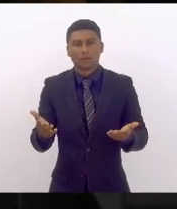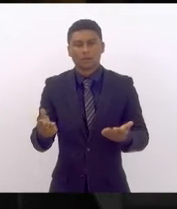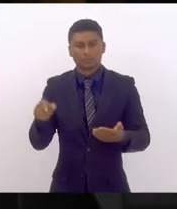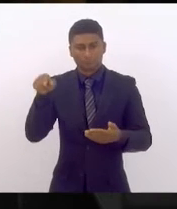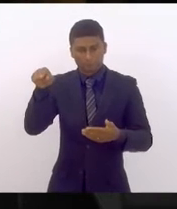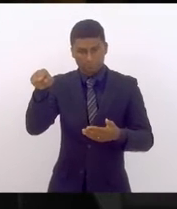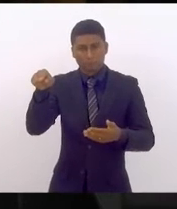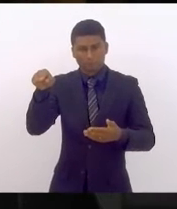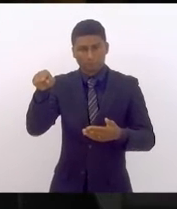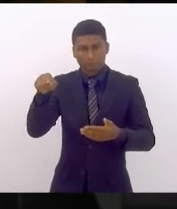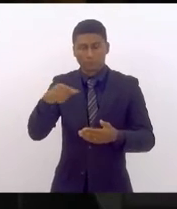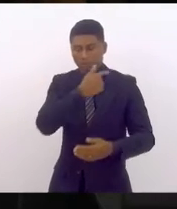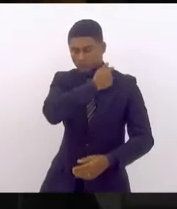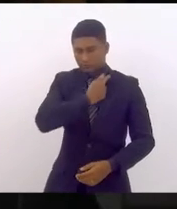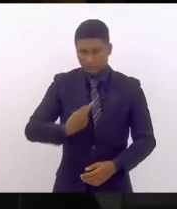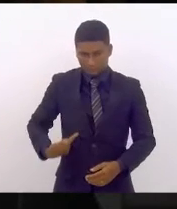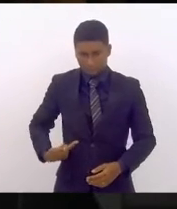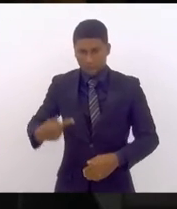mandato